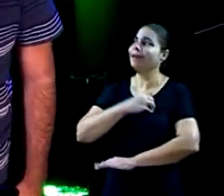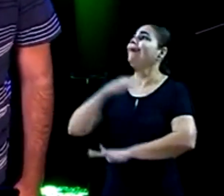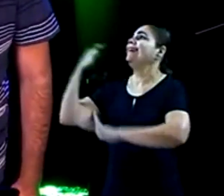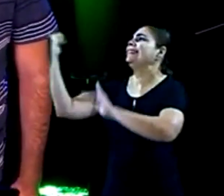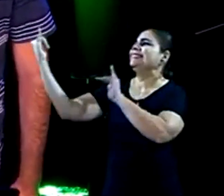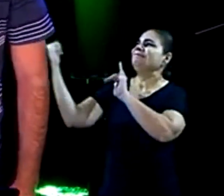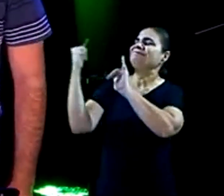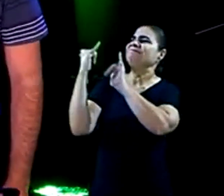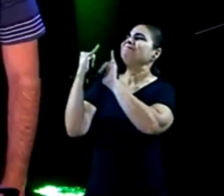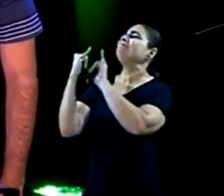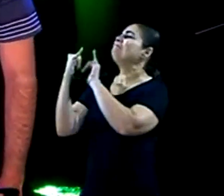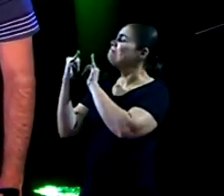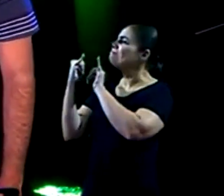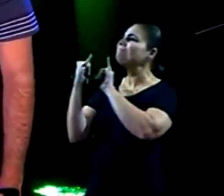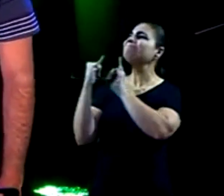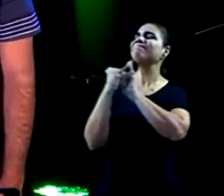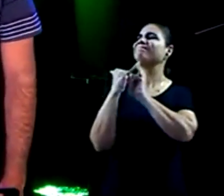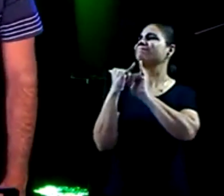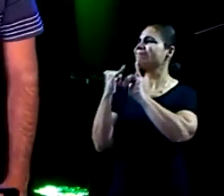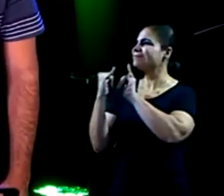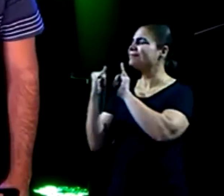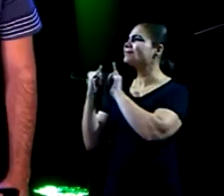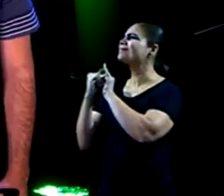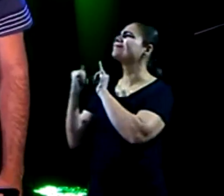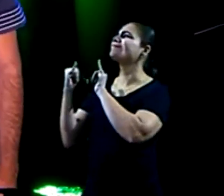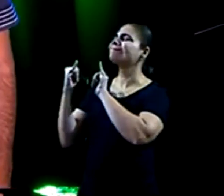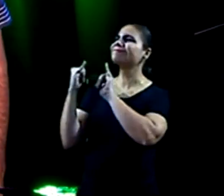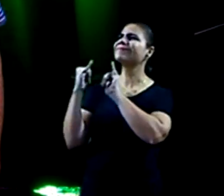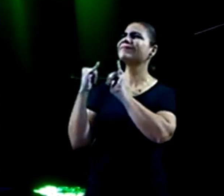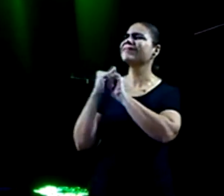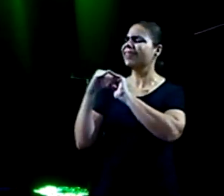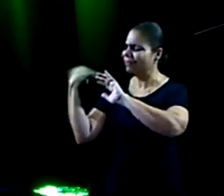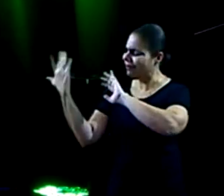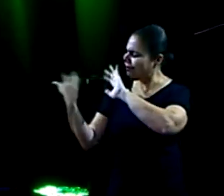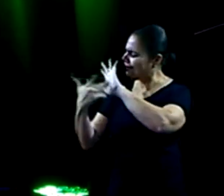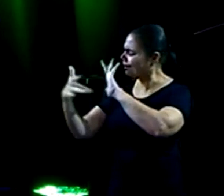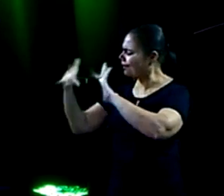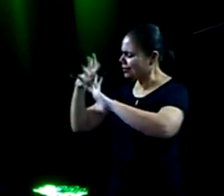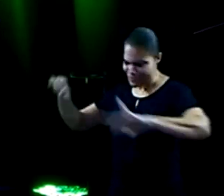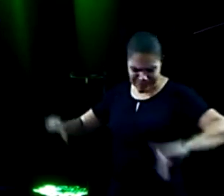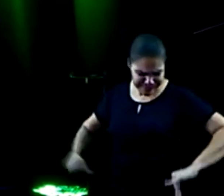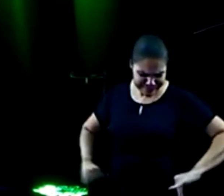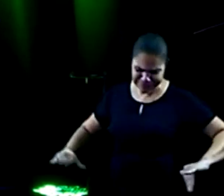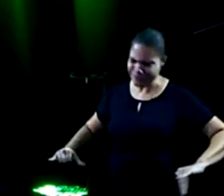perdoou. Isso teve um alto preço que ele já